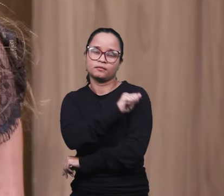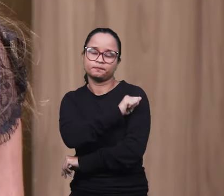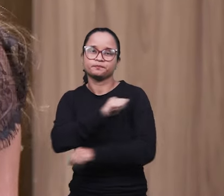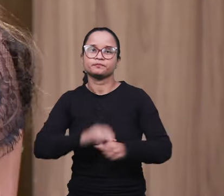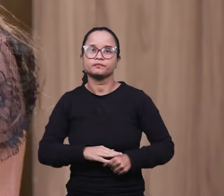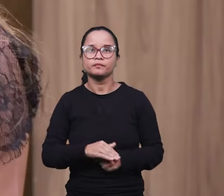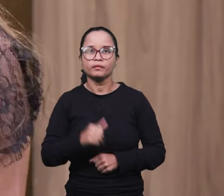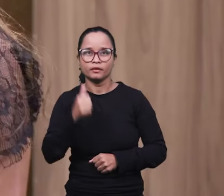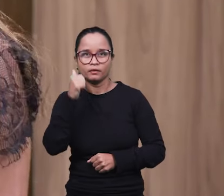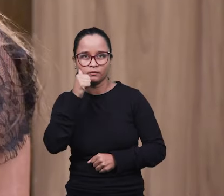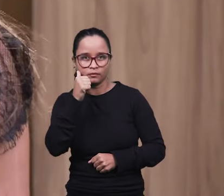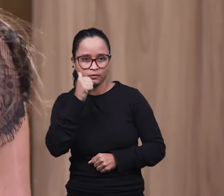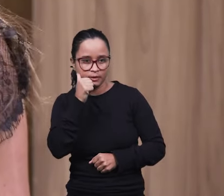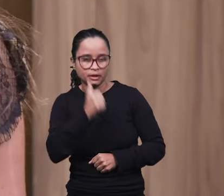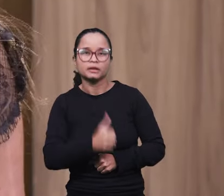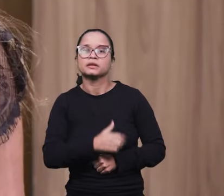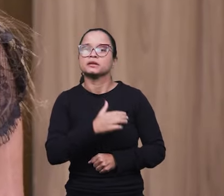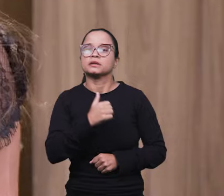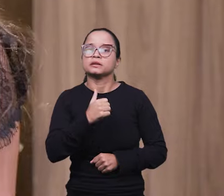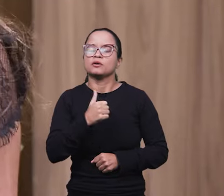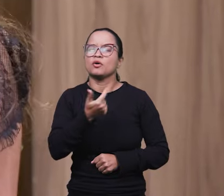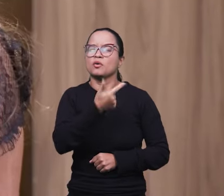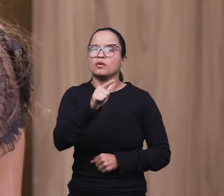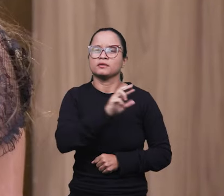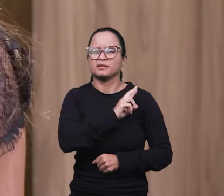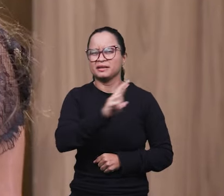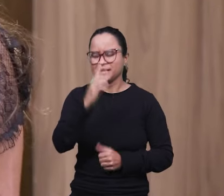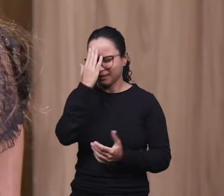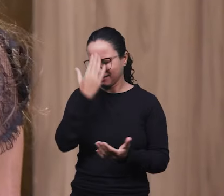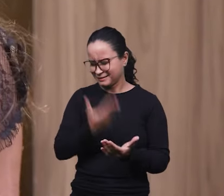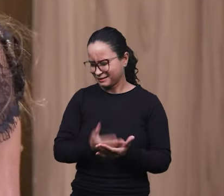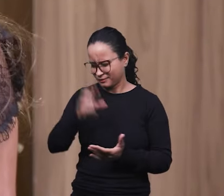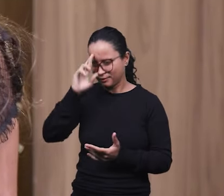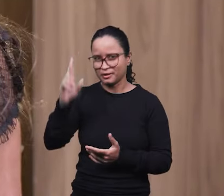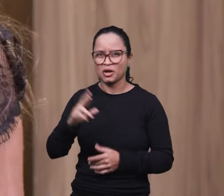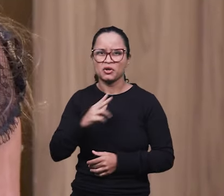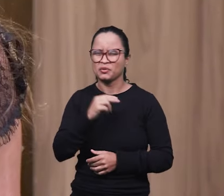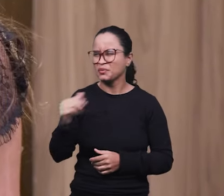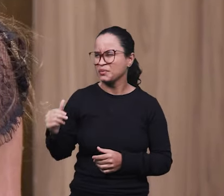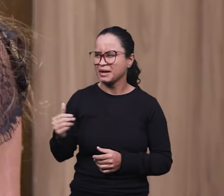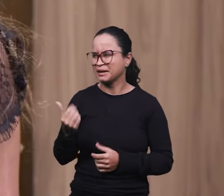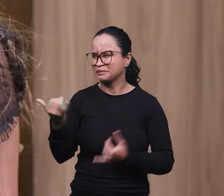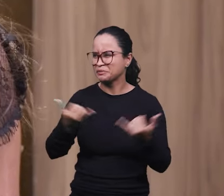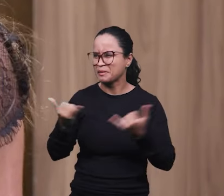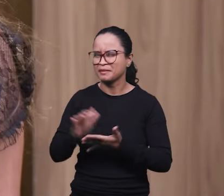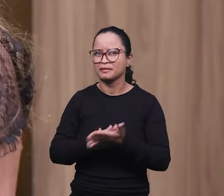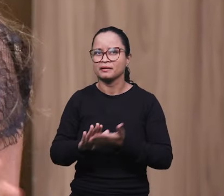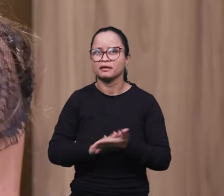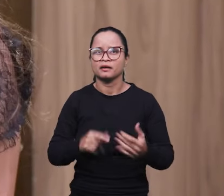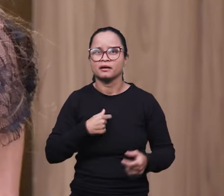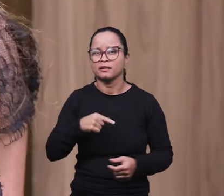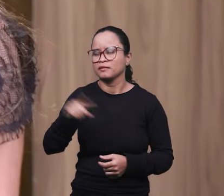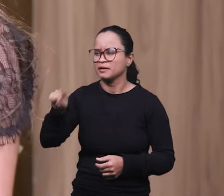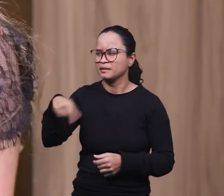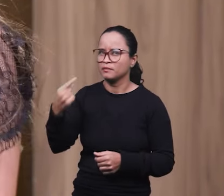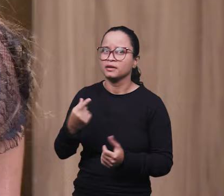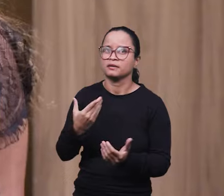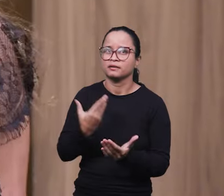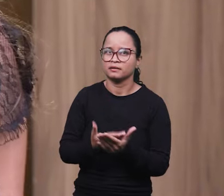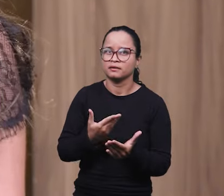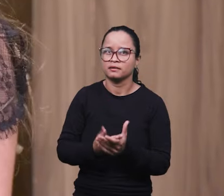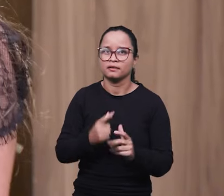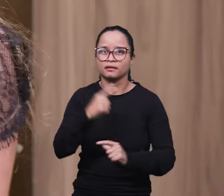que ela era de outra religião e não acreditava no Senhor nunca tinha ouvido nada disso aí ela virou para mim um dia depois da aula a gente saiu